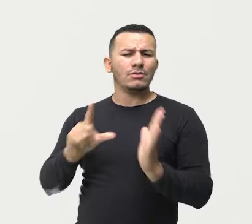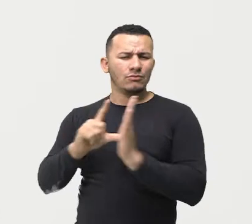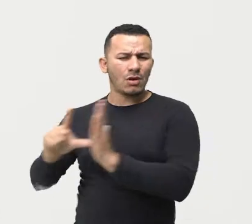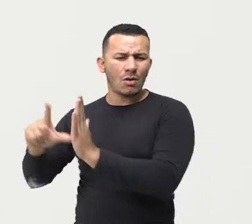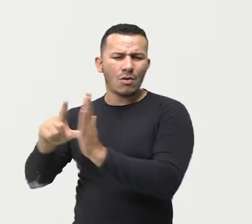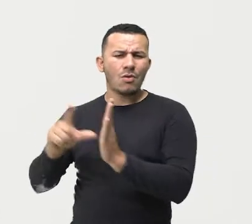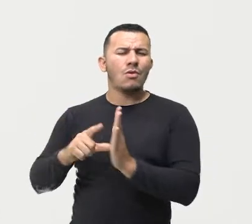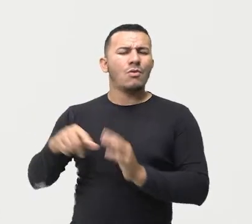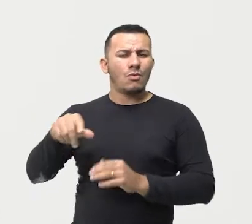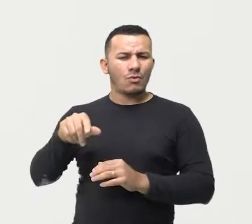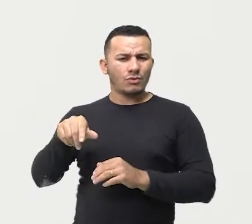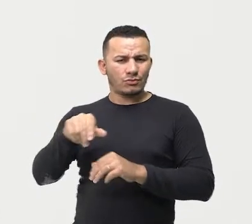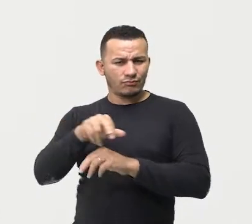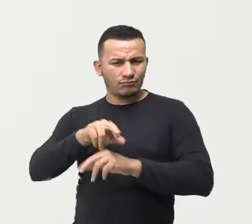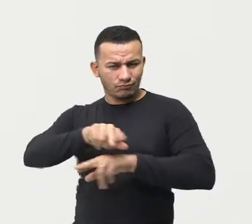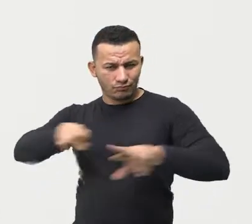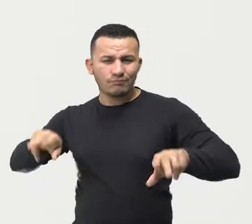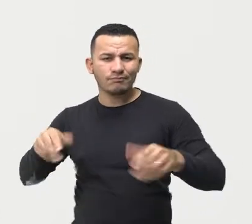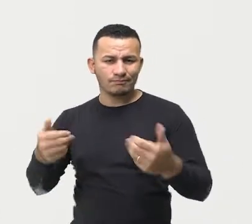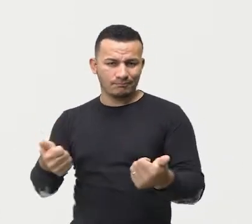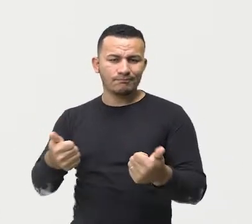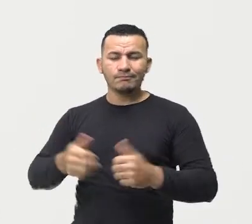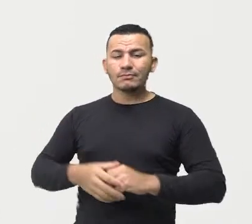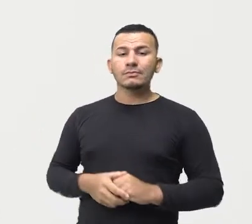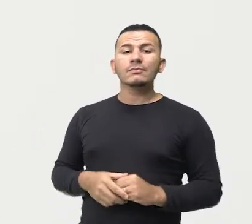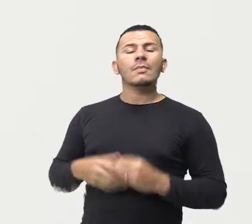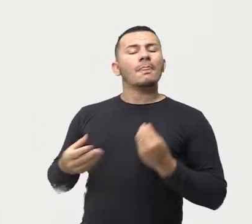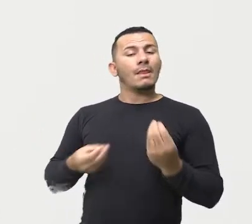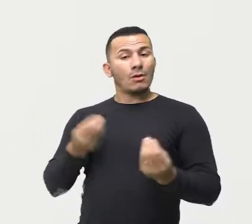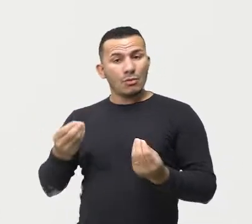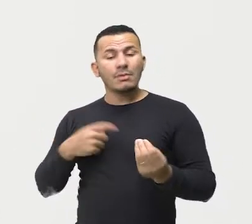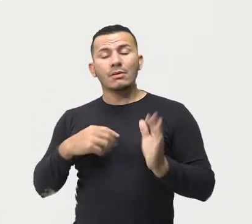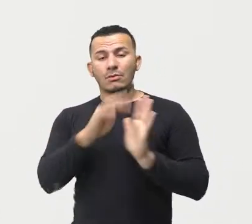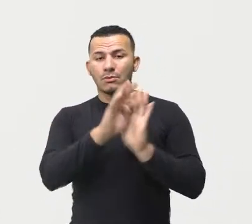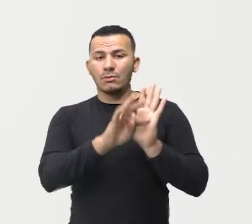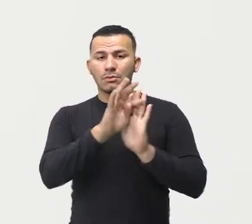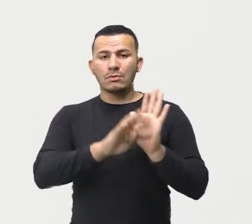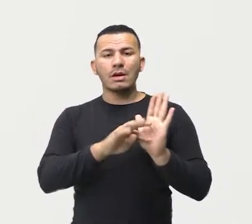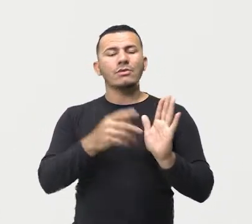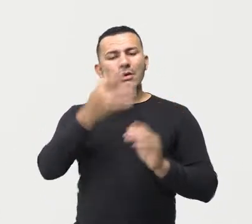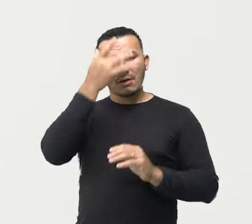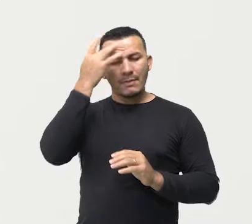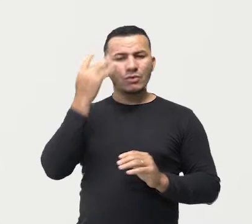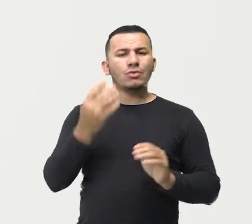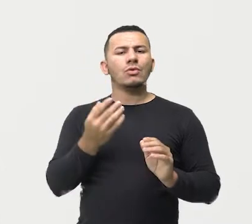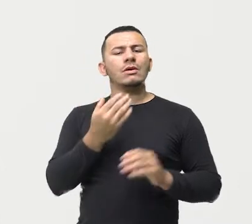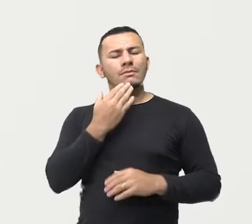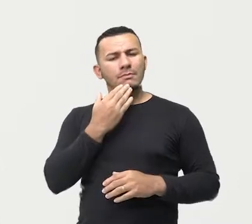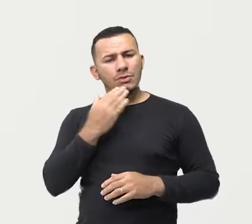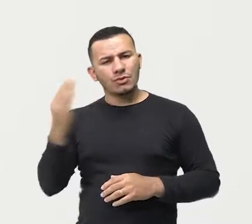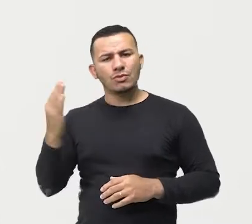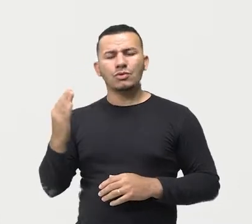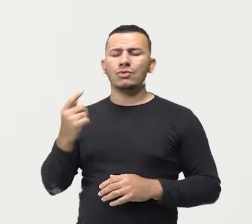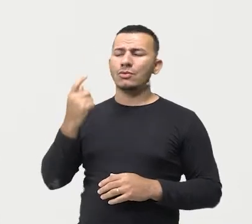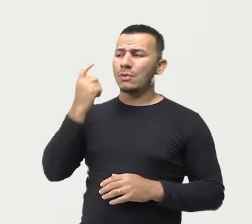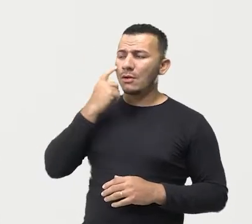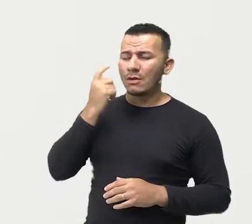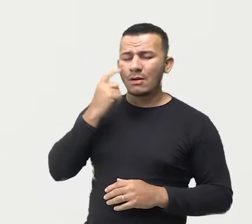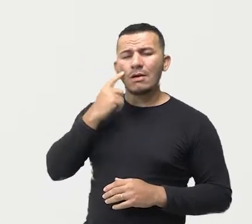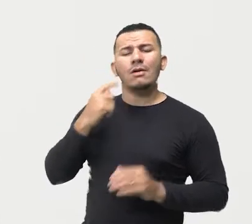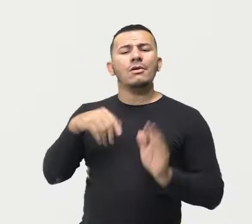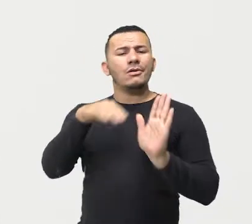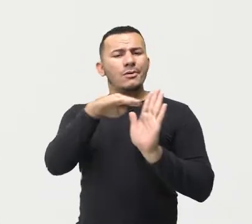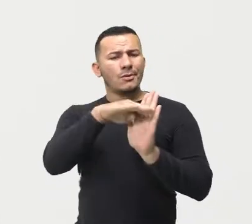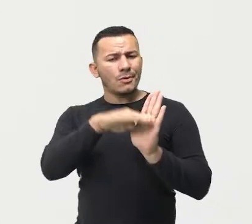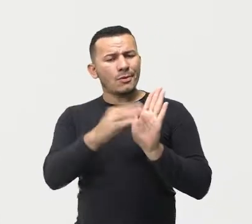de serviço compra e outros por meio desse texto o remetente solicita alguma medida